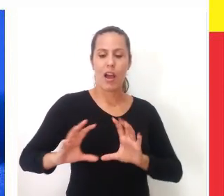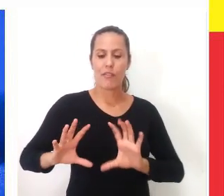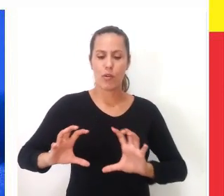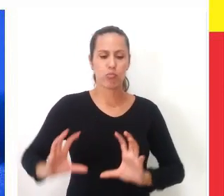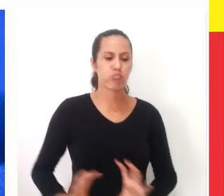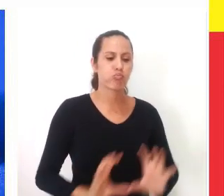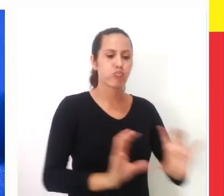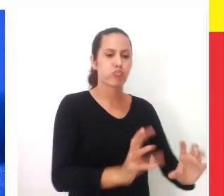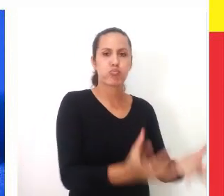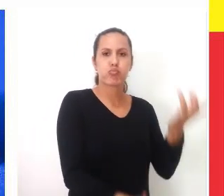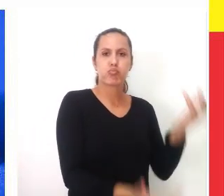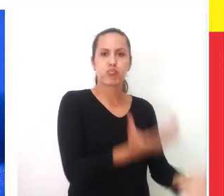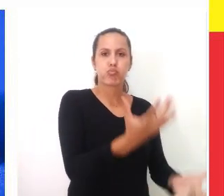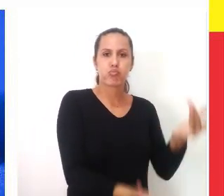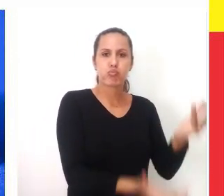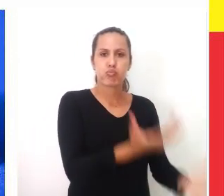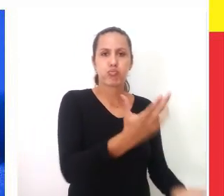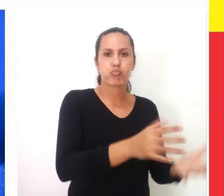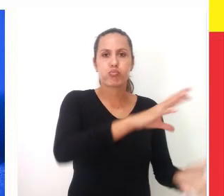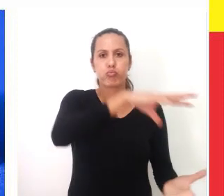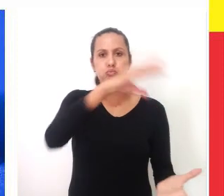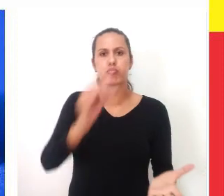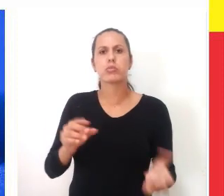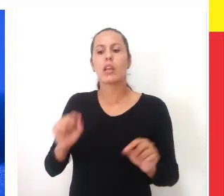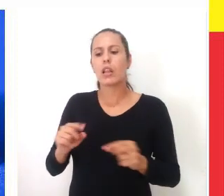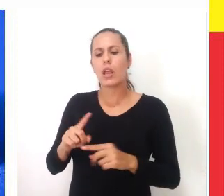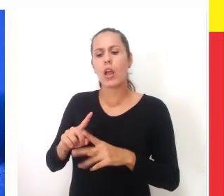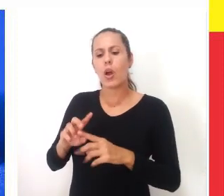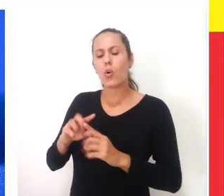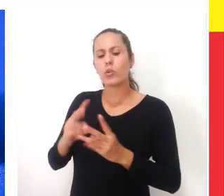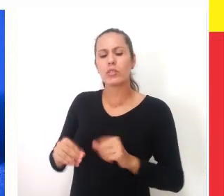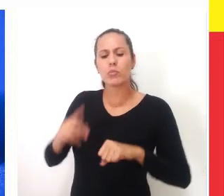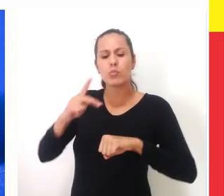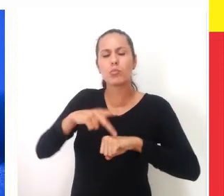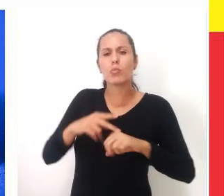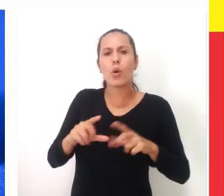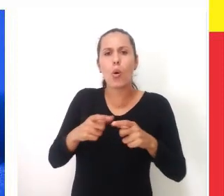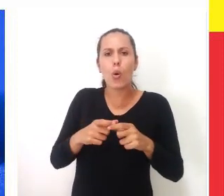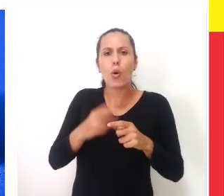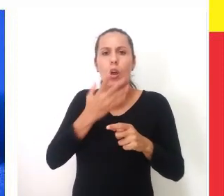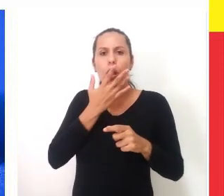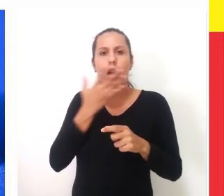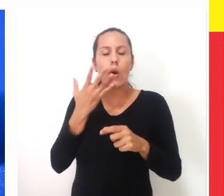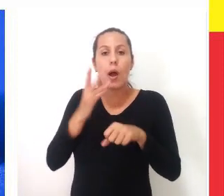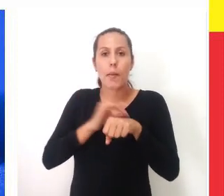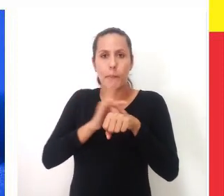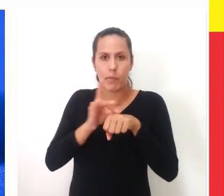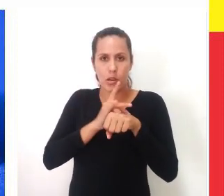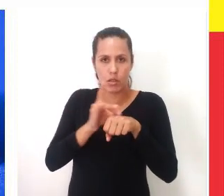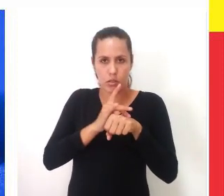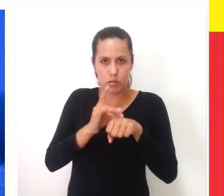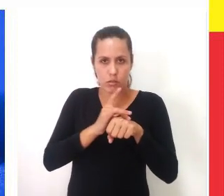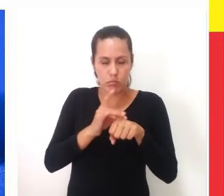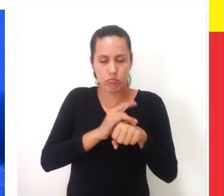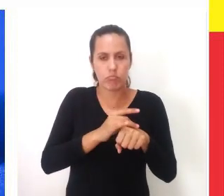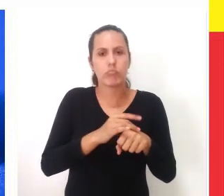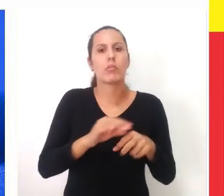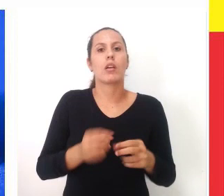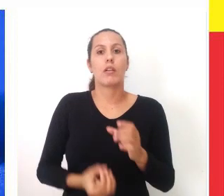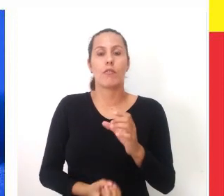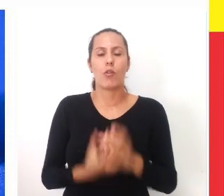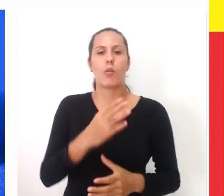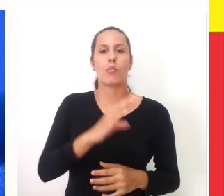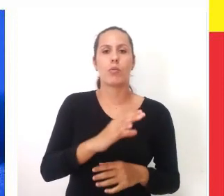eletricidade. Vejam só, o carvão é uma substância rochosa, de cor preta. É feito